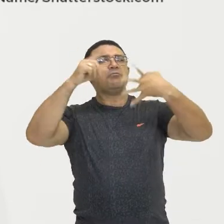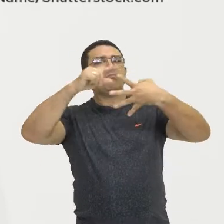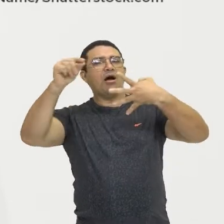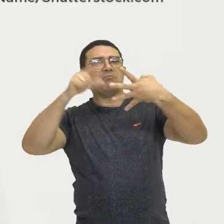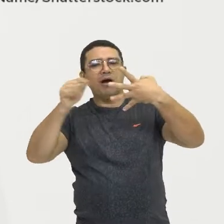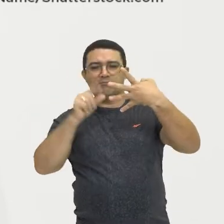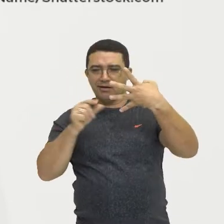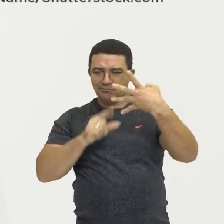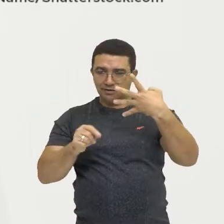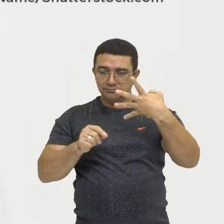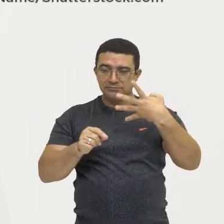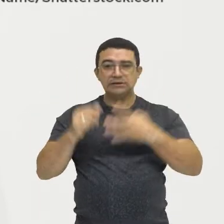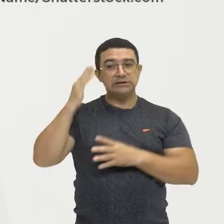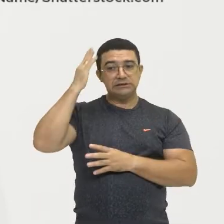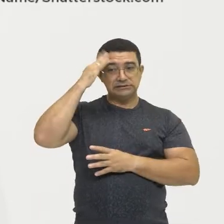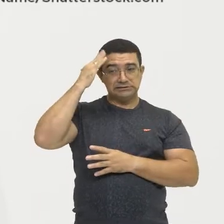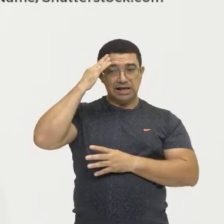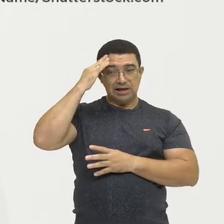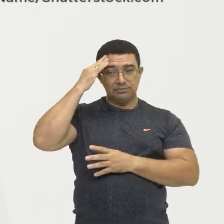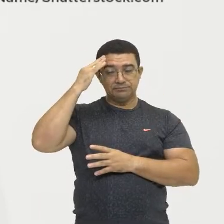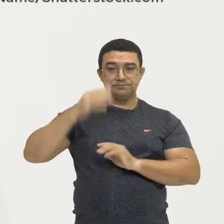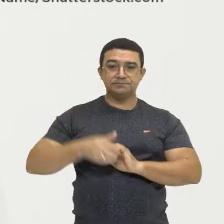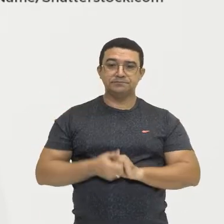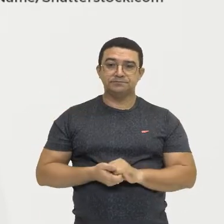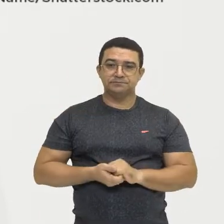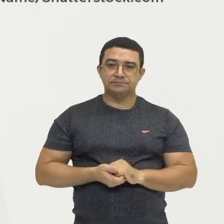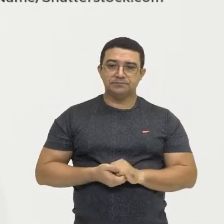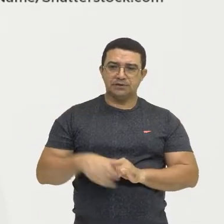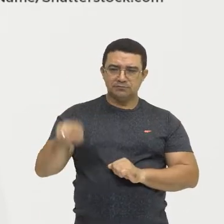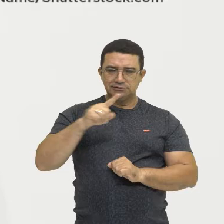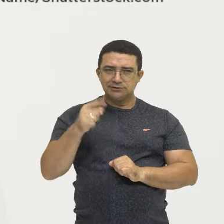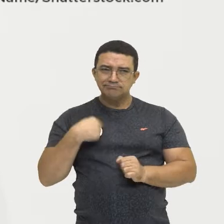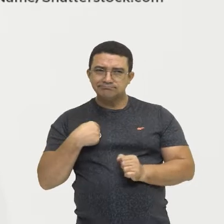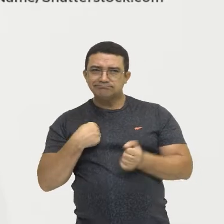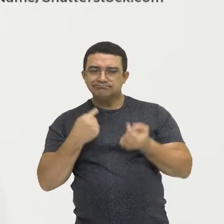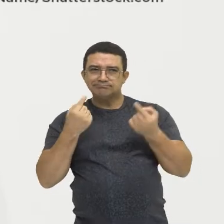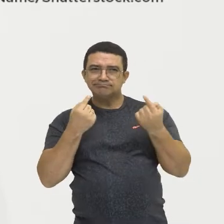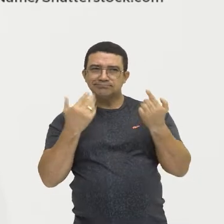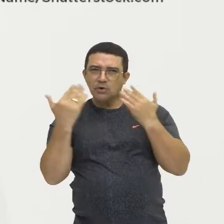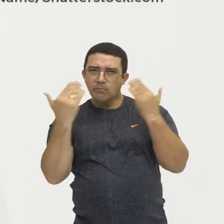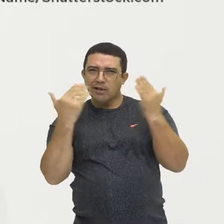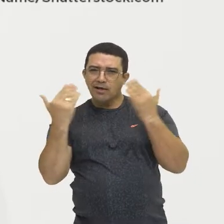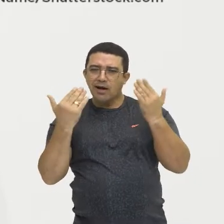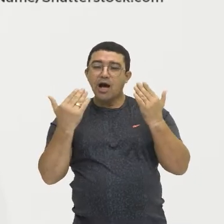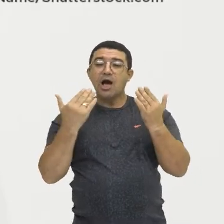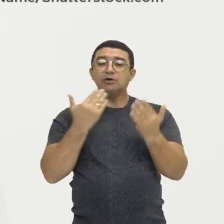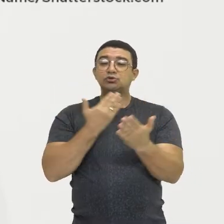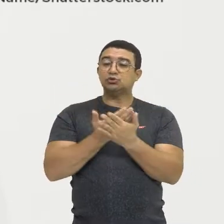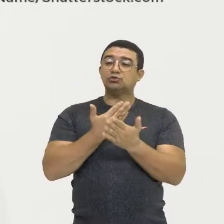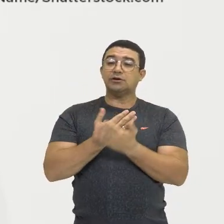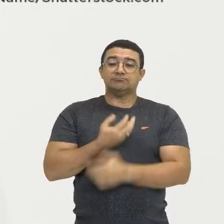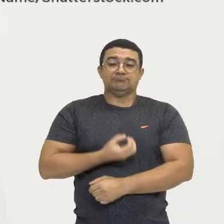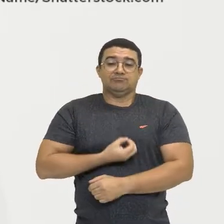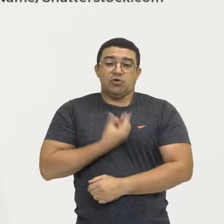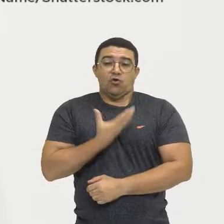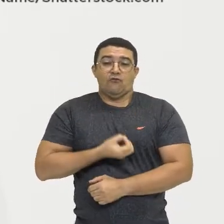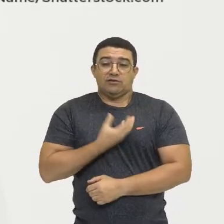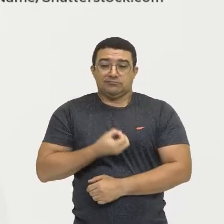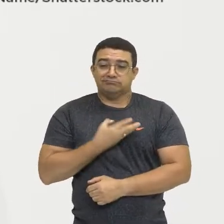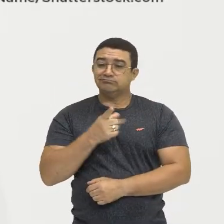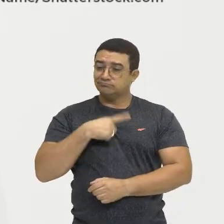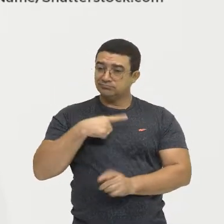nossa herança de lá. Já quero que você faça essa associação. Estamos estudando o trovadorismo e ele tem influência